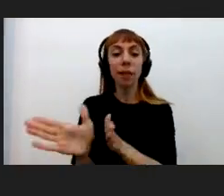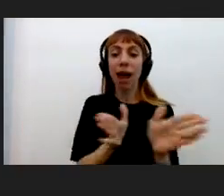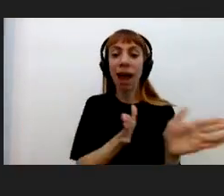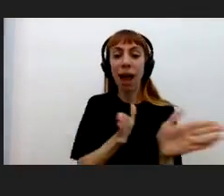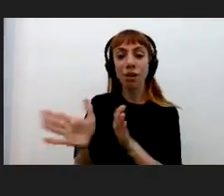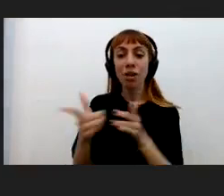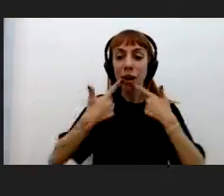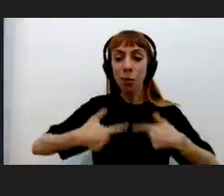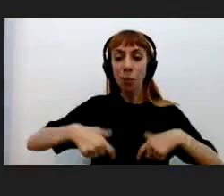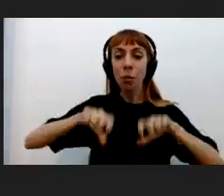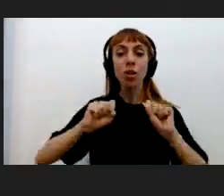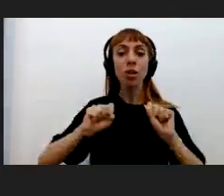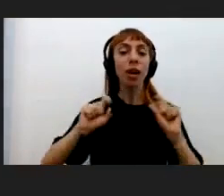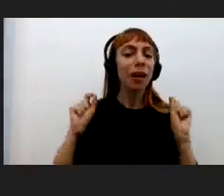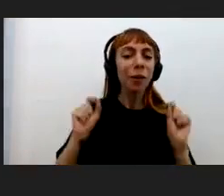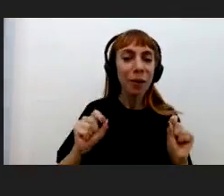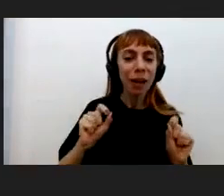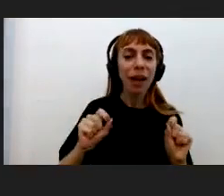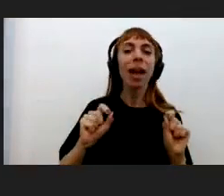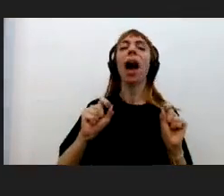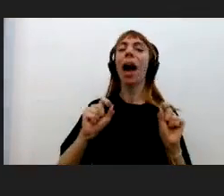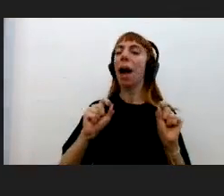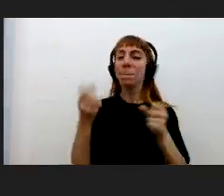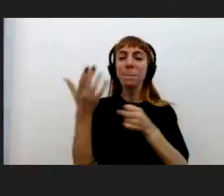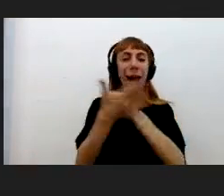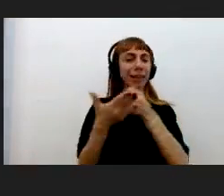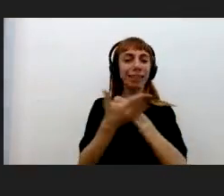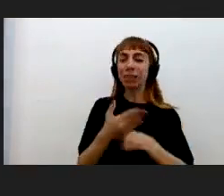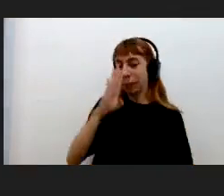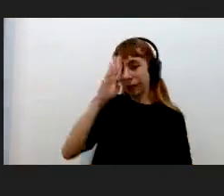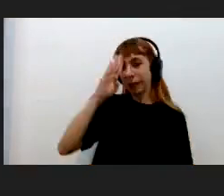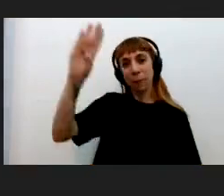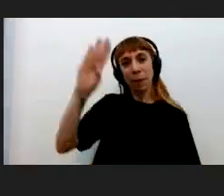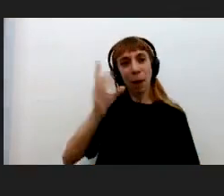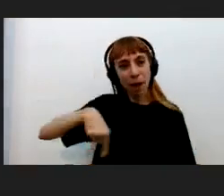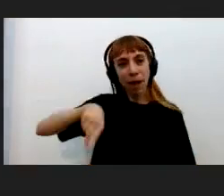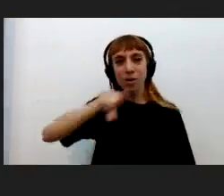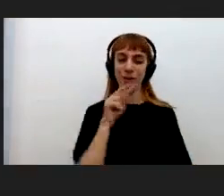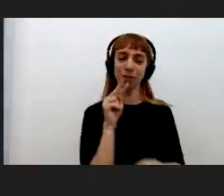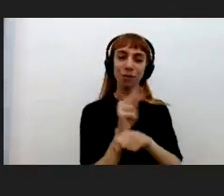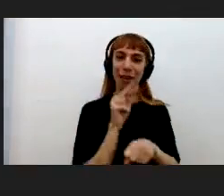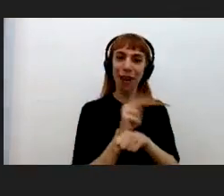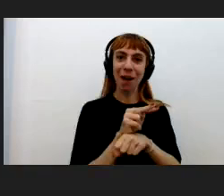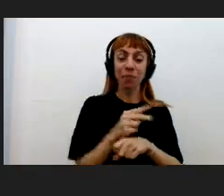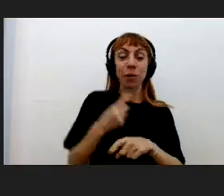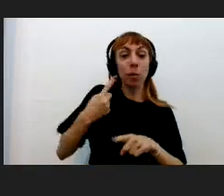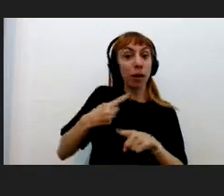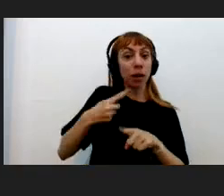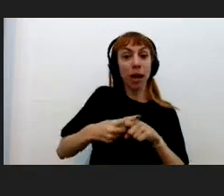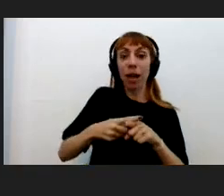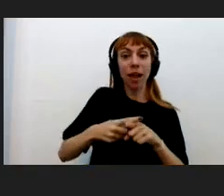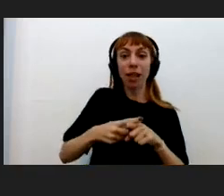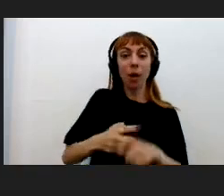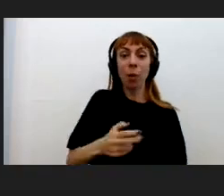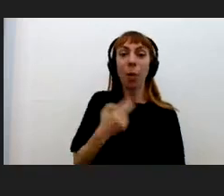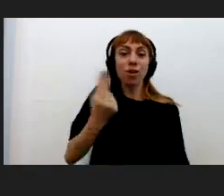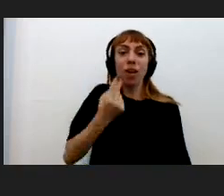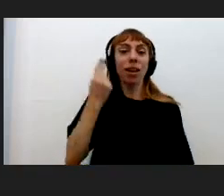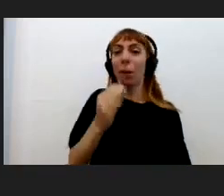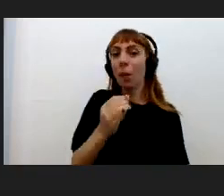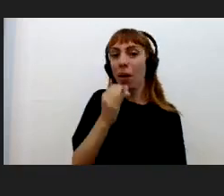constante de cuidado. Então, eu não posso pensar num cuidado como uma prática emancipatória se eu não pensar